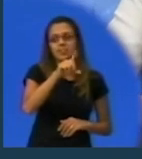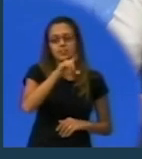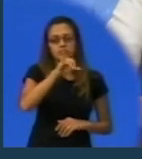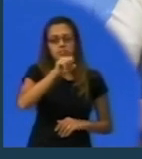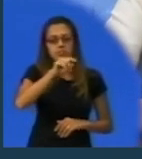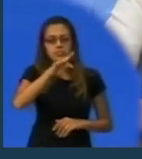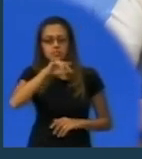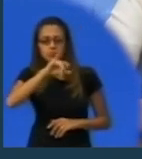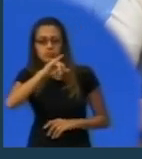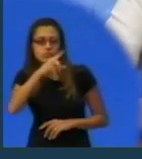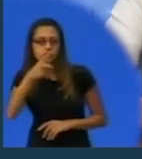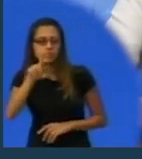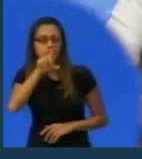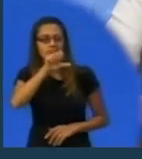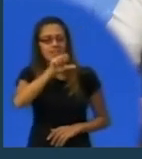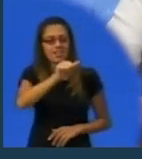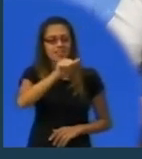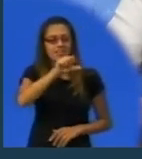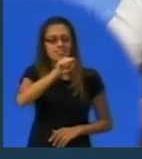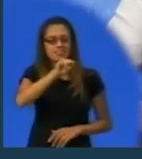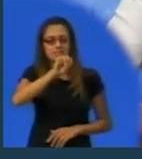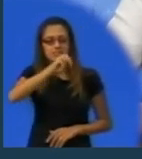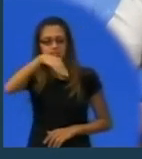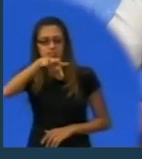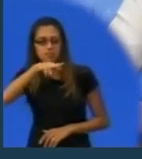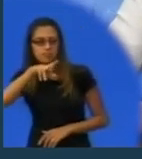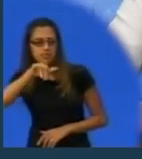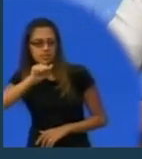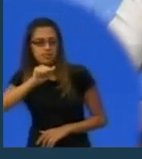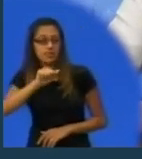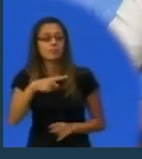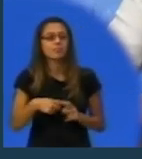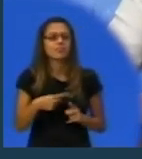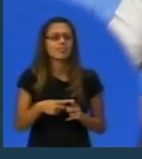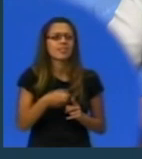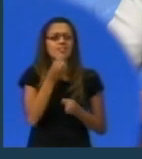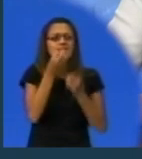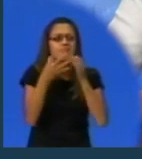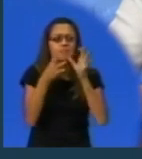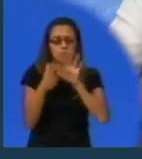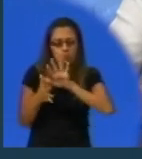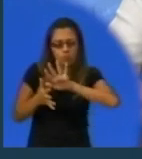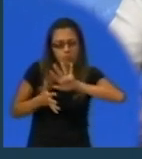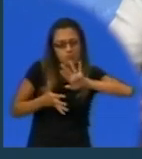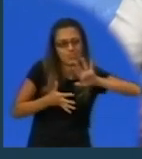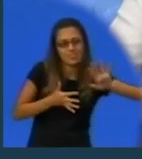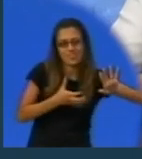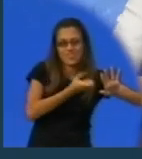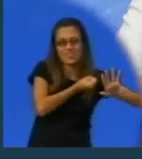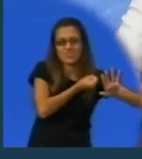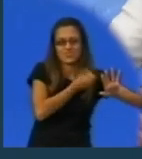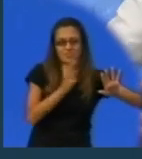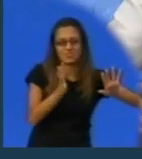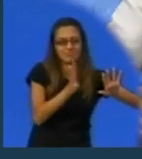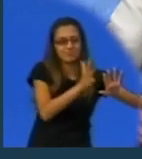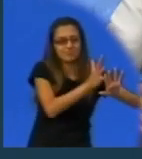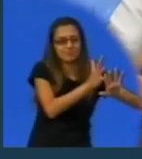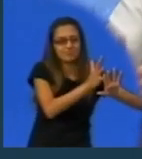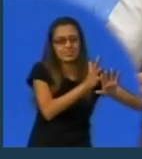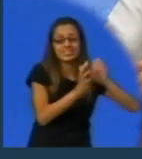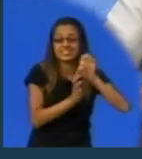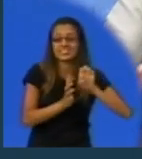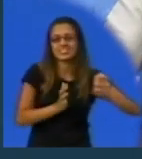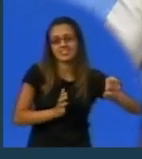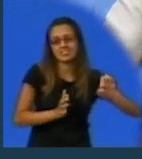temos grandes valores dos seus dados deslocados mais para a esquerda. Então, esse tipo de distribuição, esse conjunto de dados,